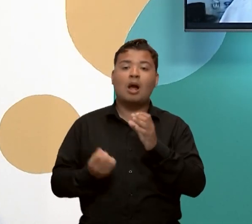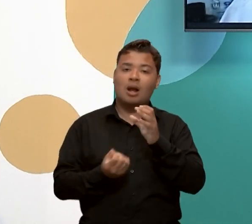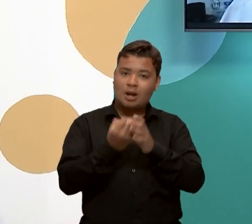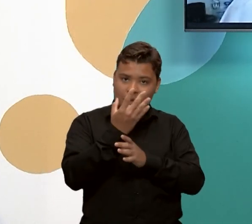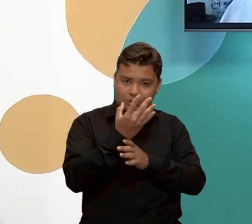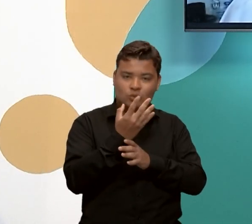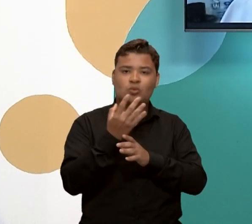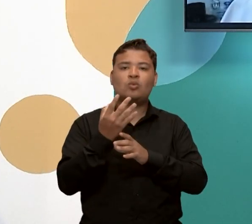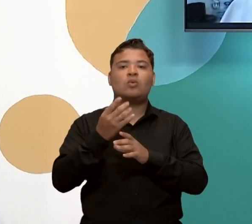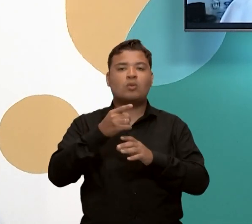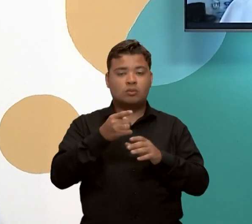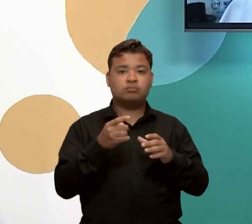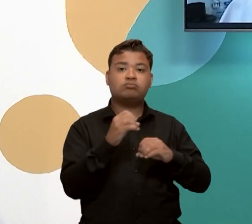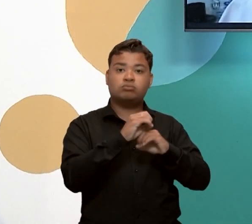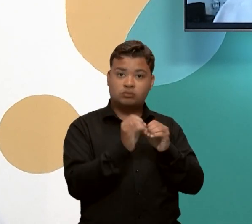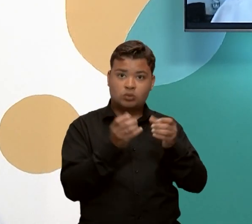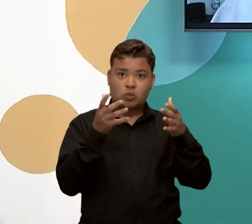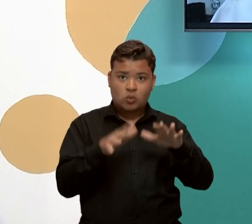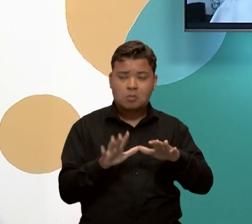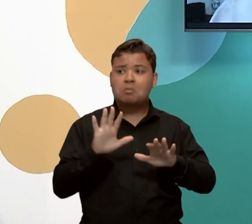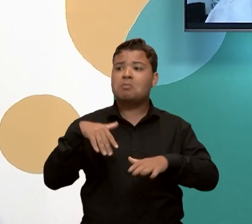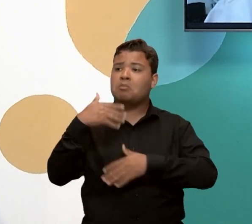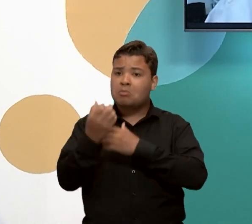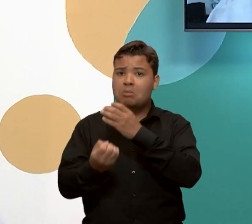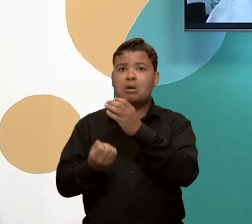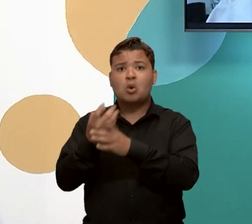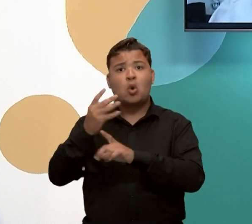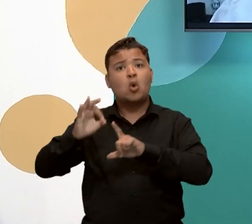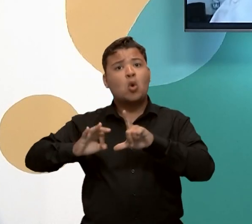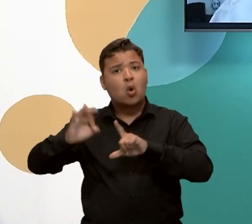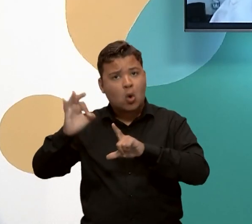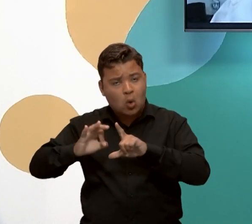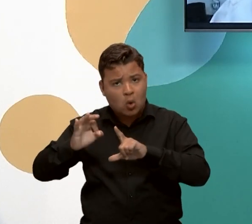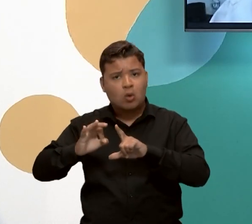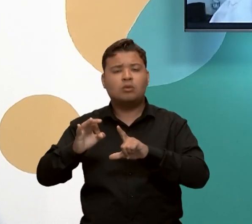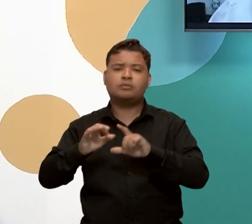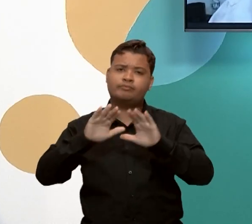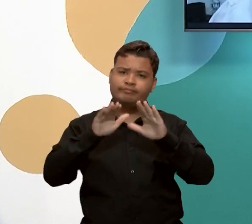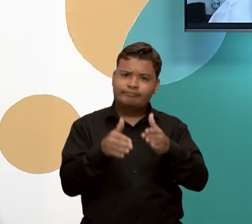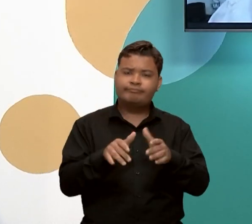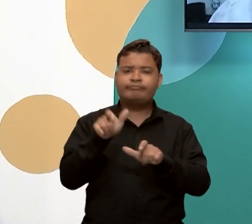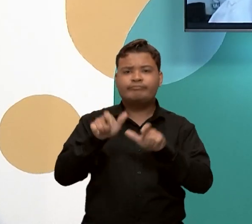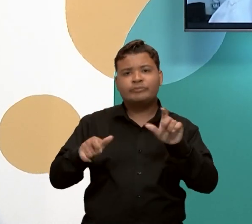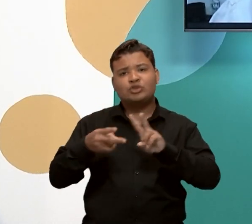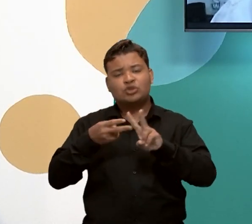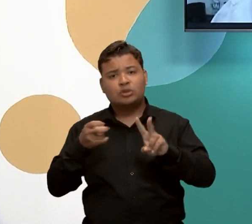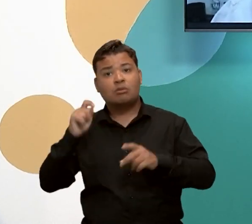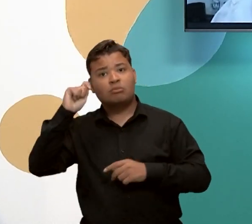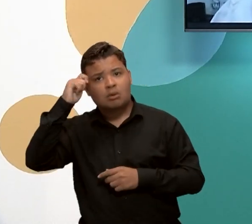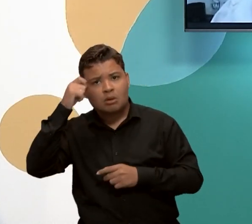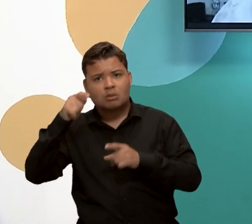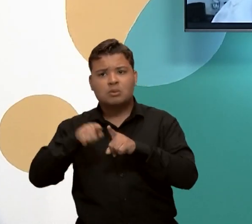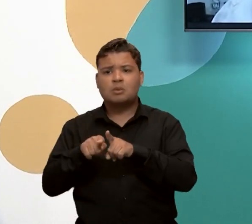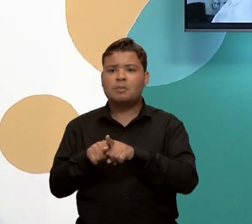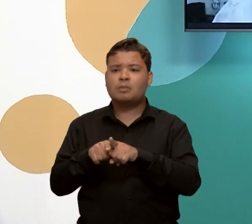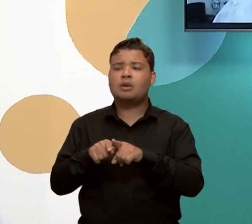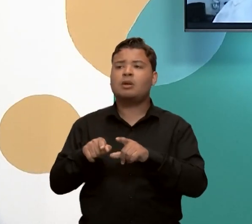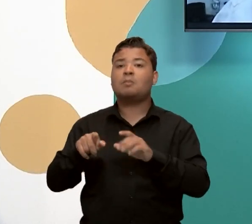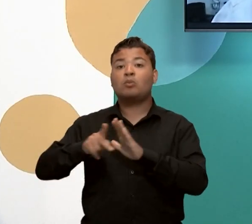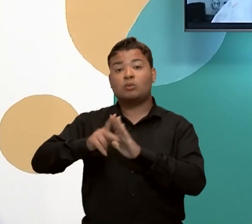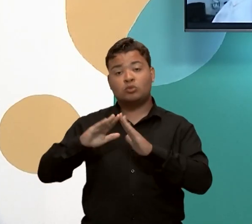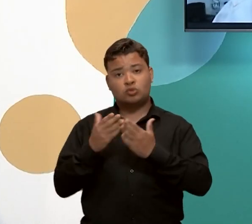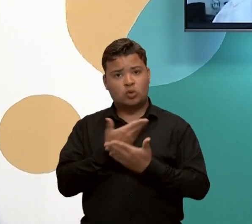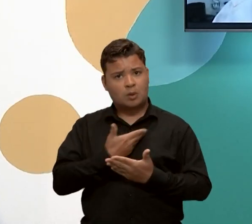cotas destinadas a indígenas, a estudantes negros e estudantes, de uma forma geral, vindos de escola pública. Só explica para a gente